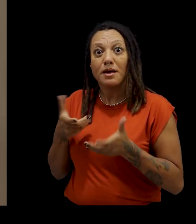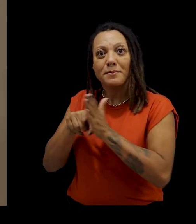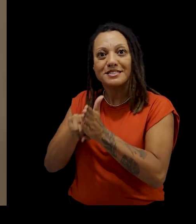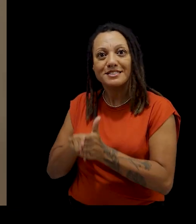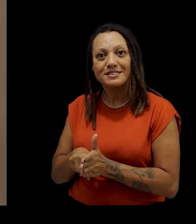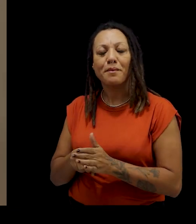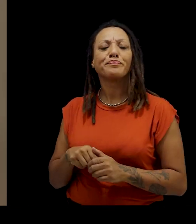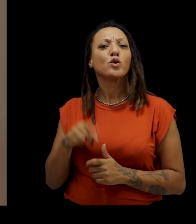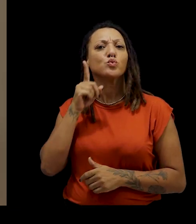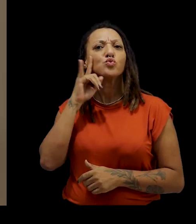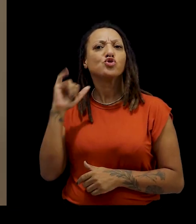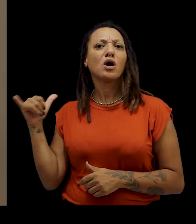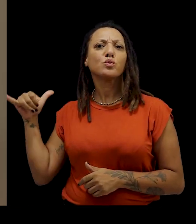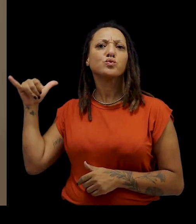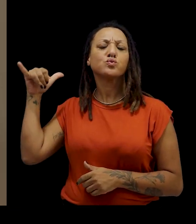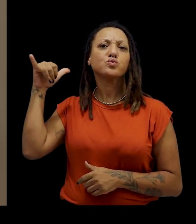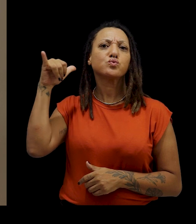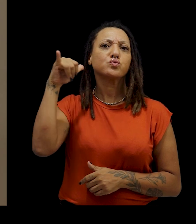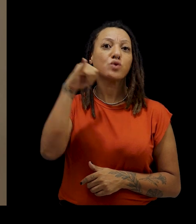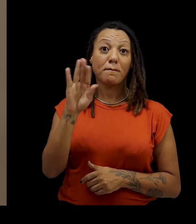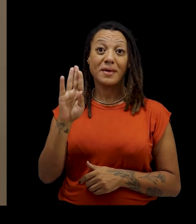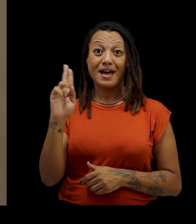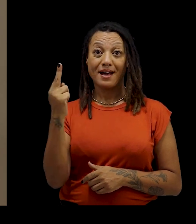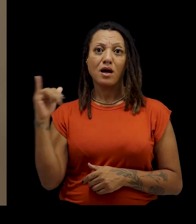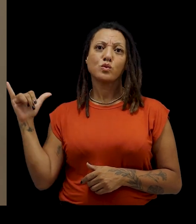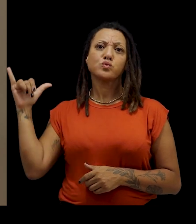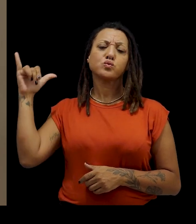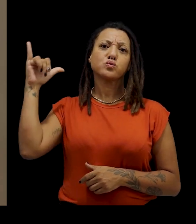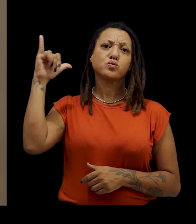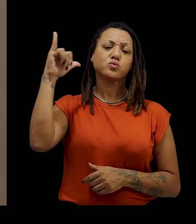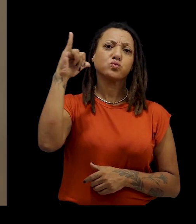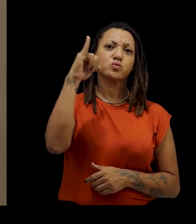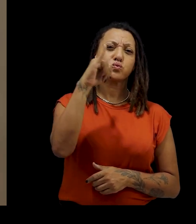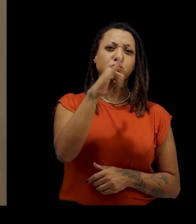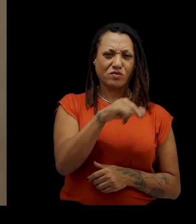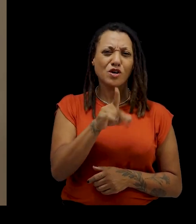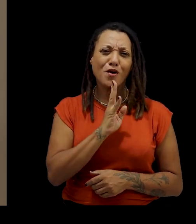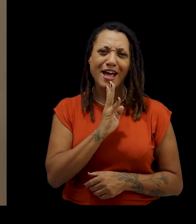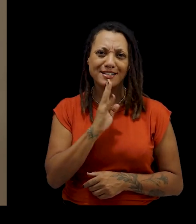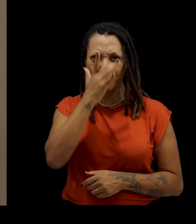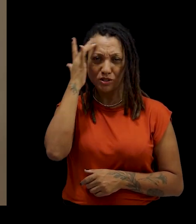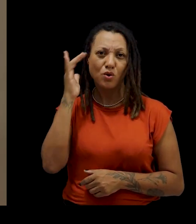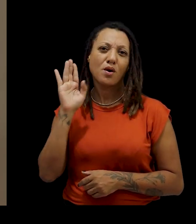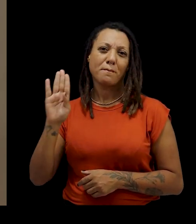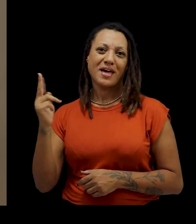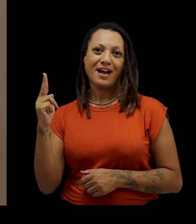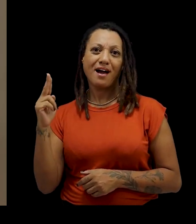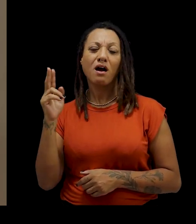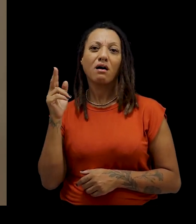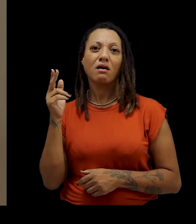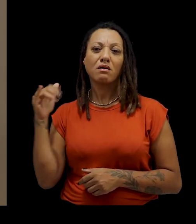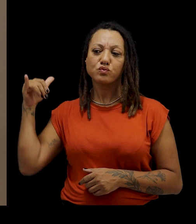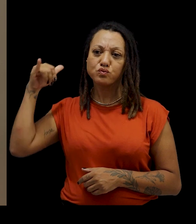território. E aí um dia, voltando de avião de lá, quando o avião decola lá de Confins, não sei quem já